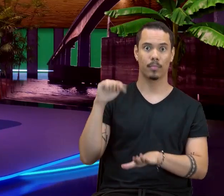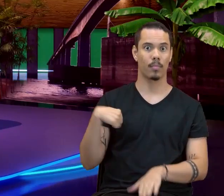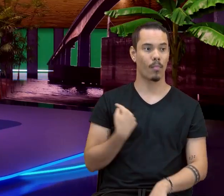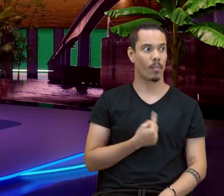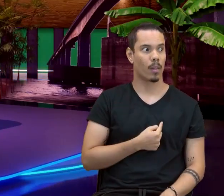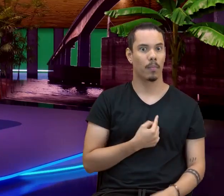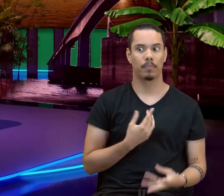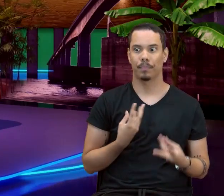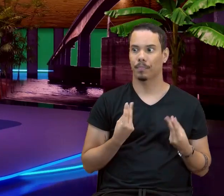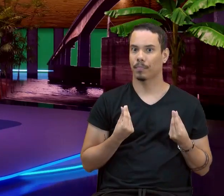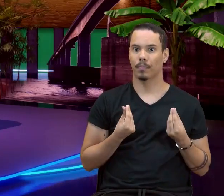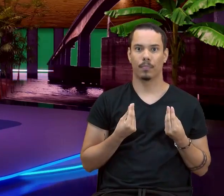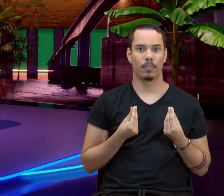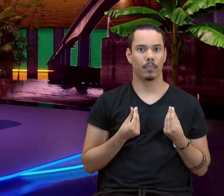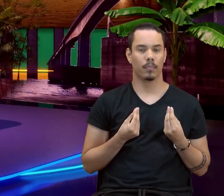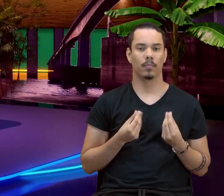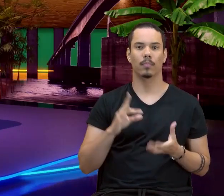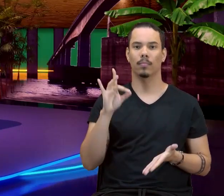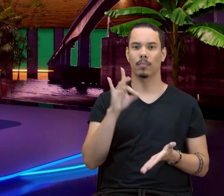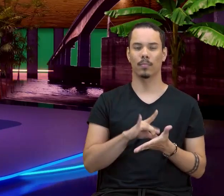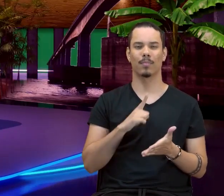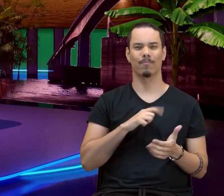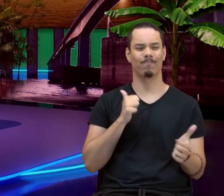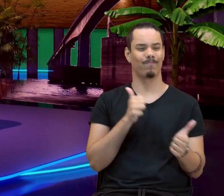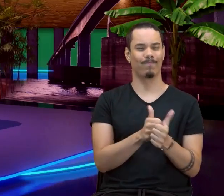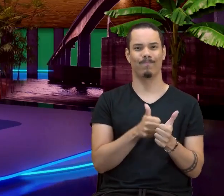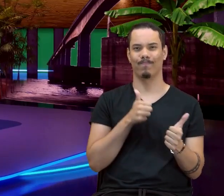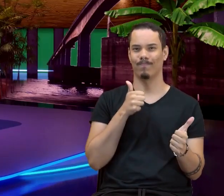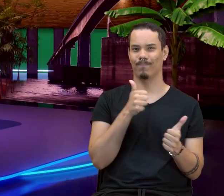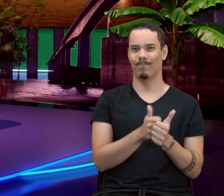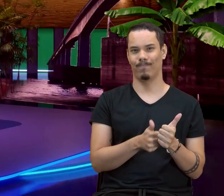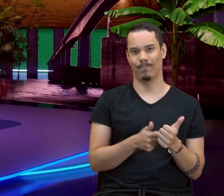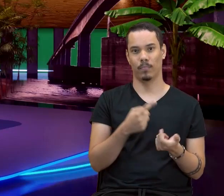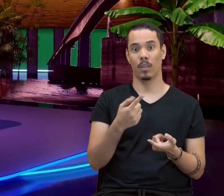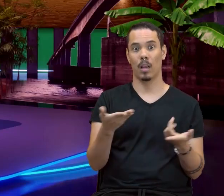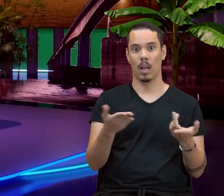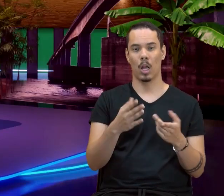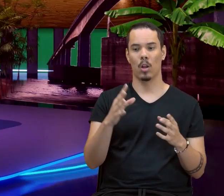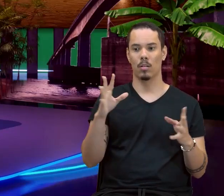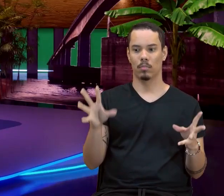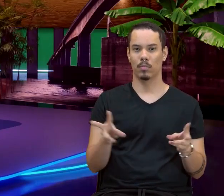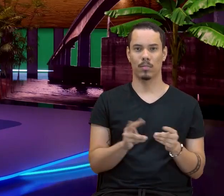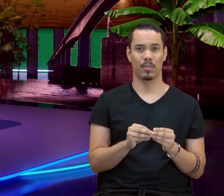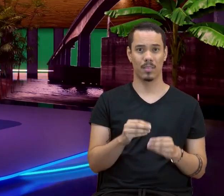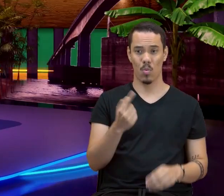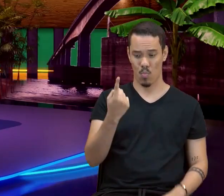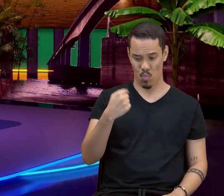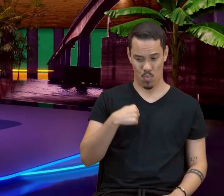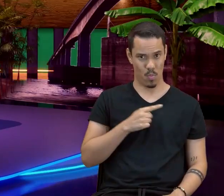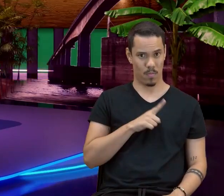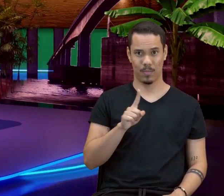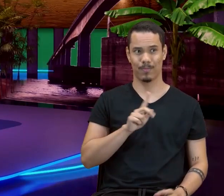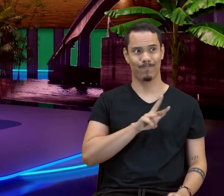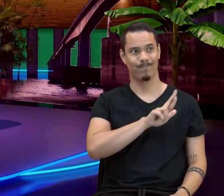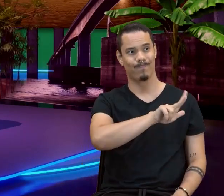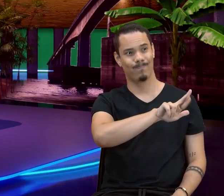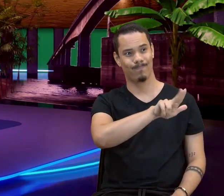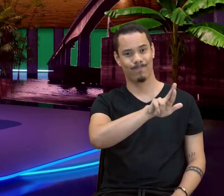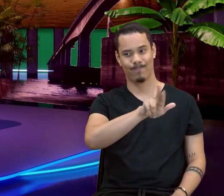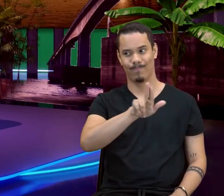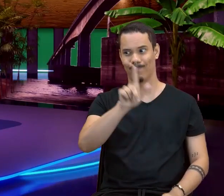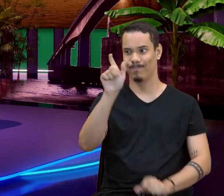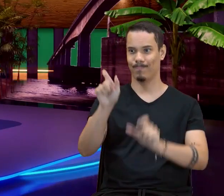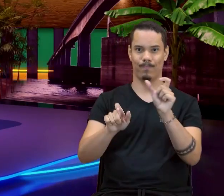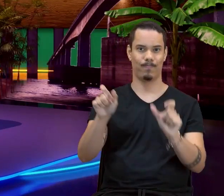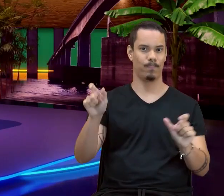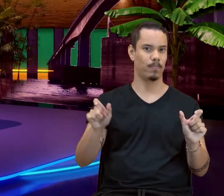era assim... Era uma luta muito grande. Agora você multiplica isso por milhares de pessoas que vieram e não tinham essa condição de